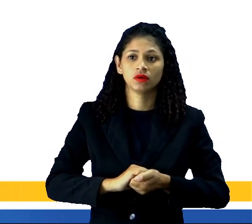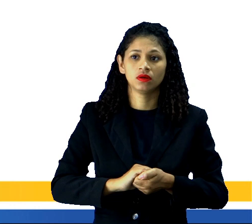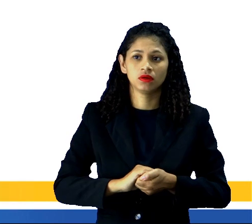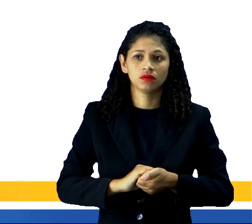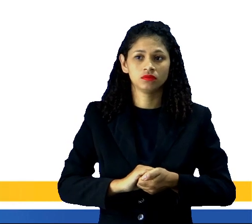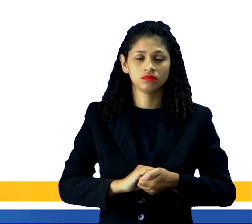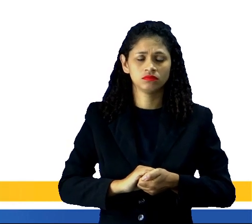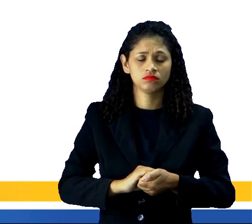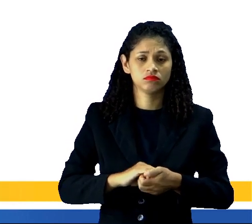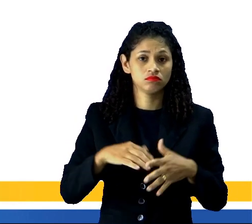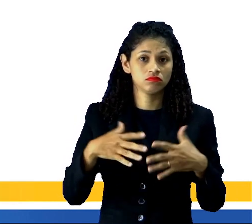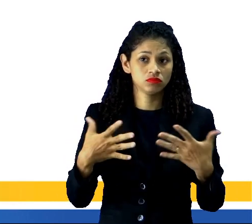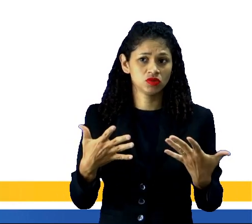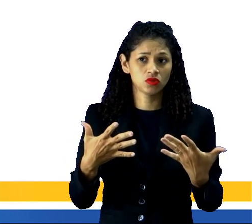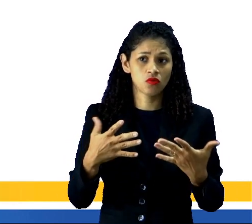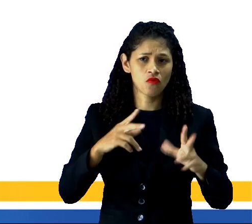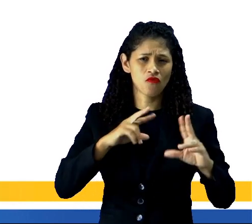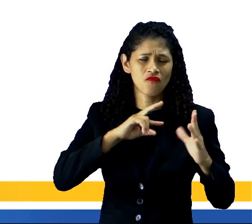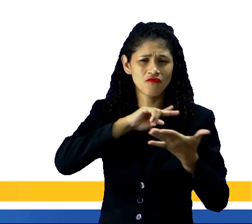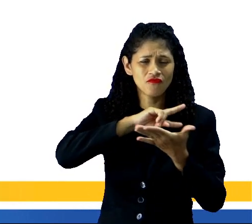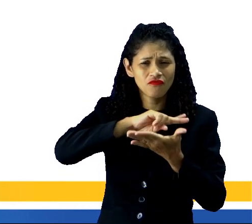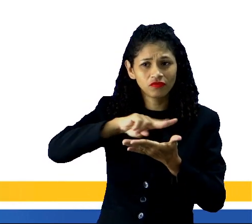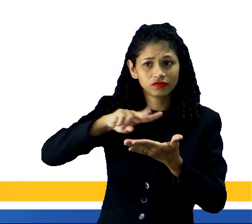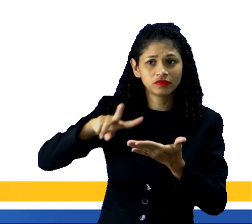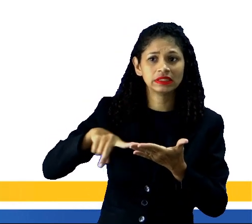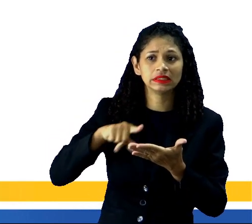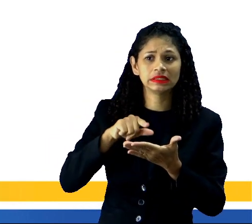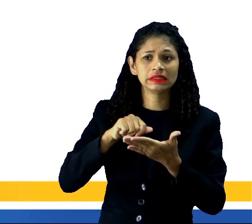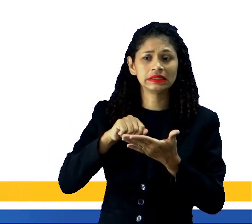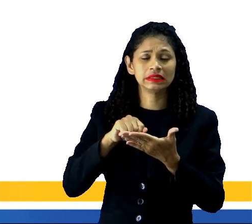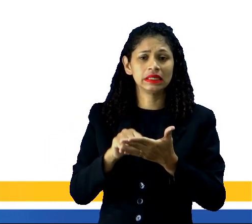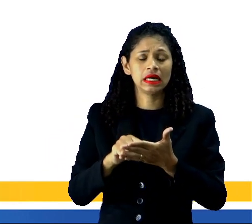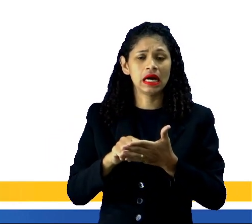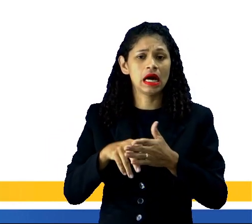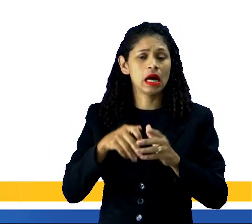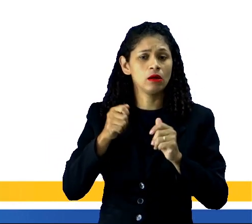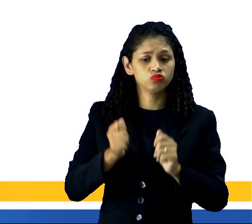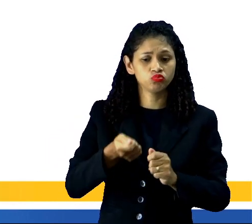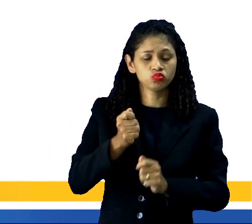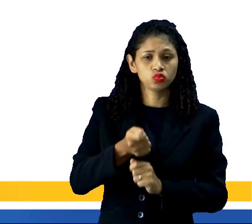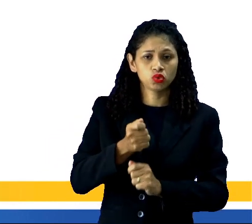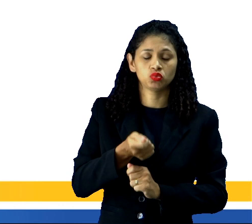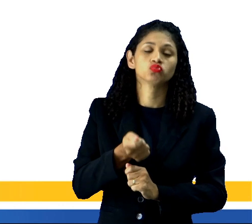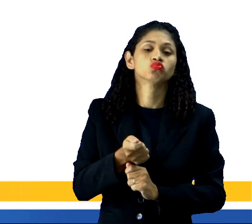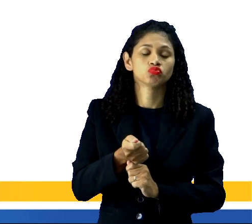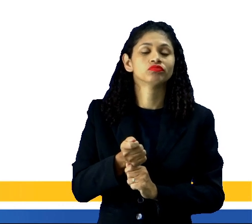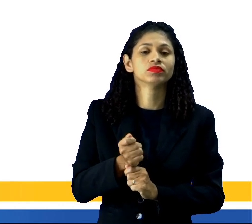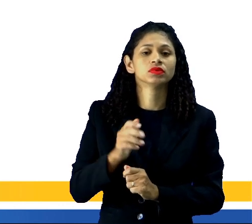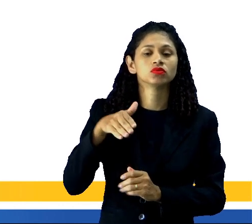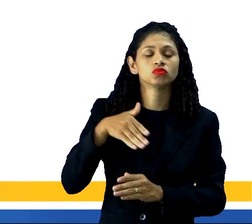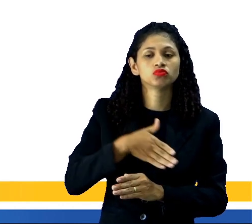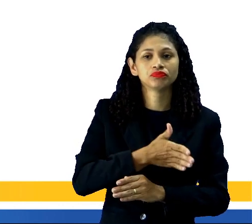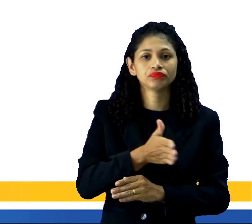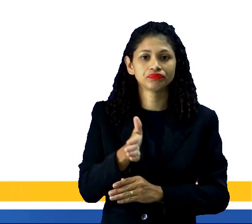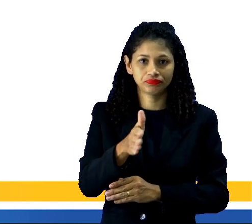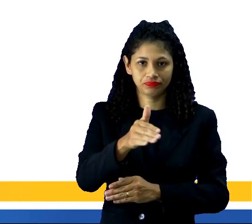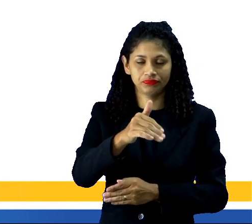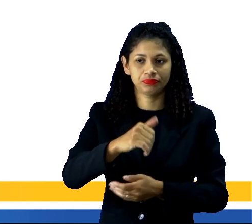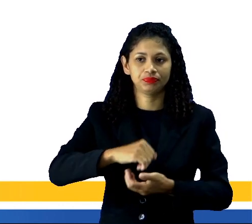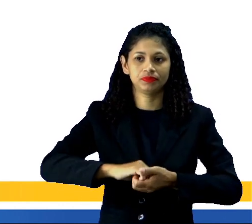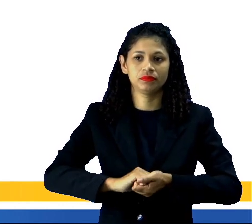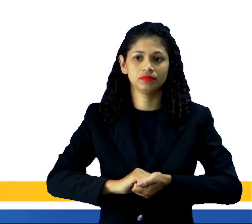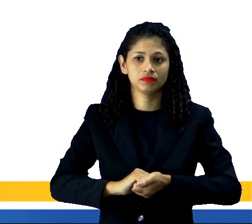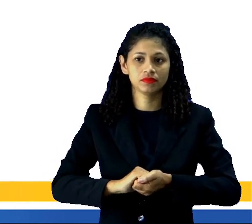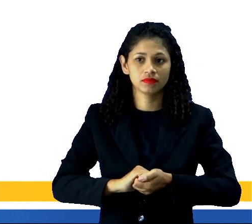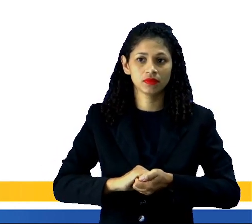muçulmana. Então, imensas caravanas cruzavam o Saara em busca do ouro de Gana, né? E era o início aí do tráfico